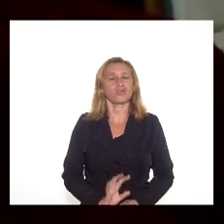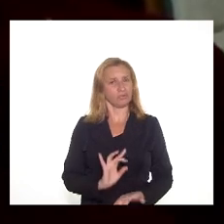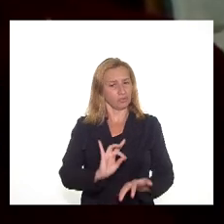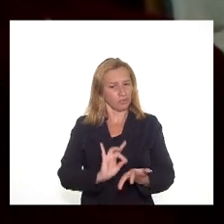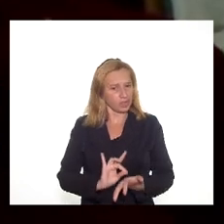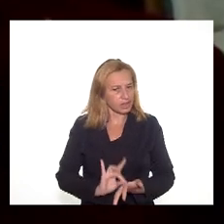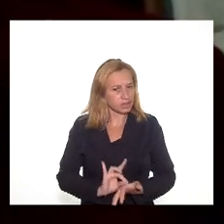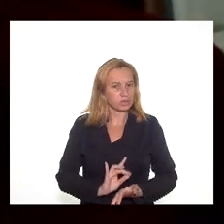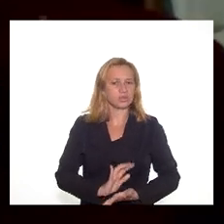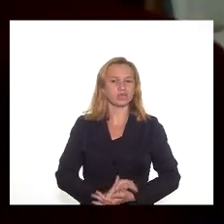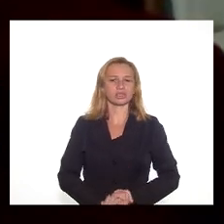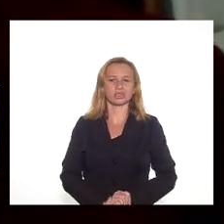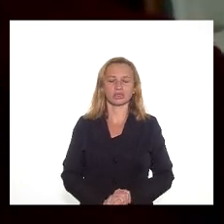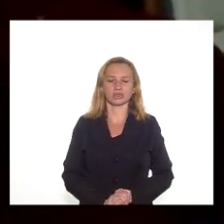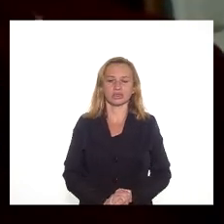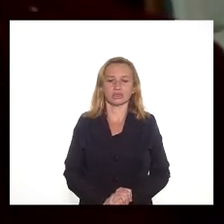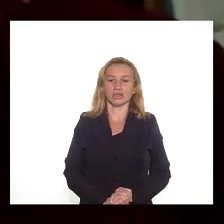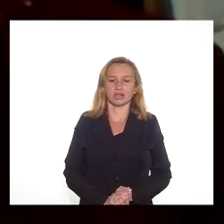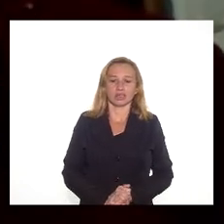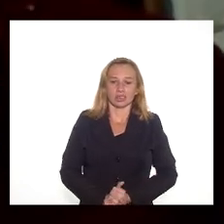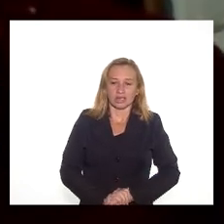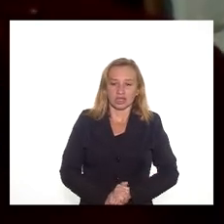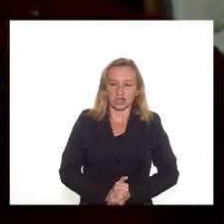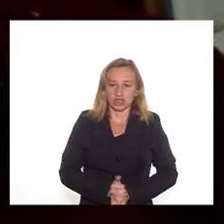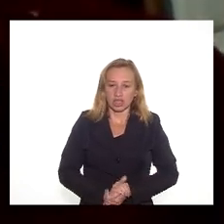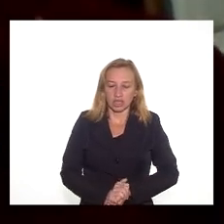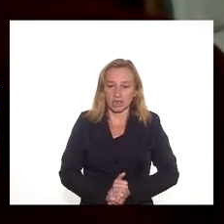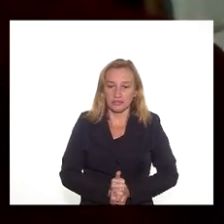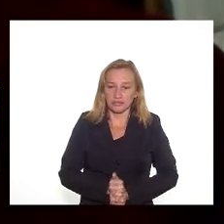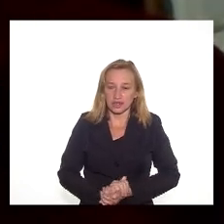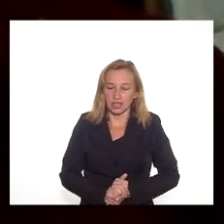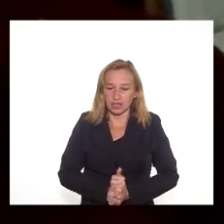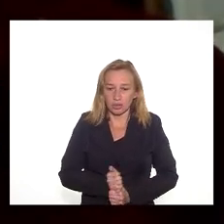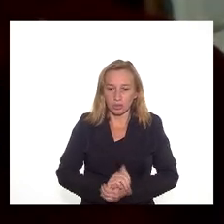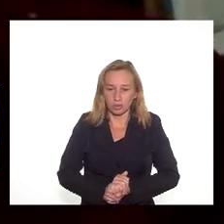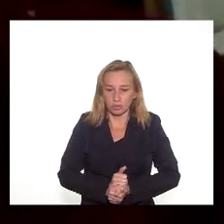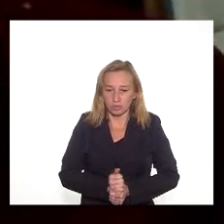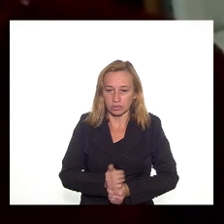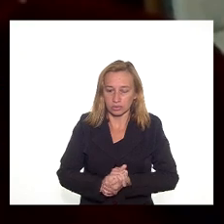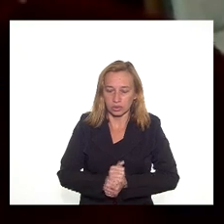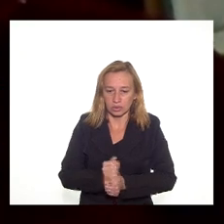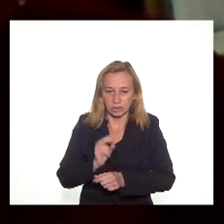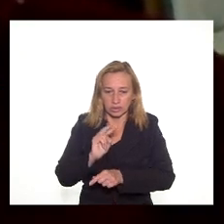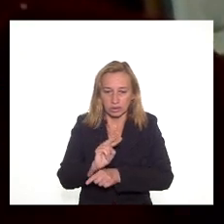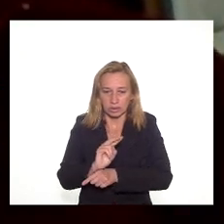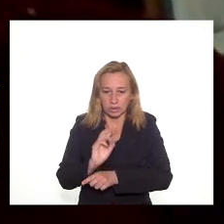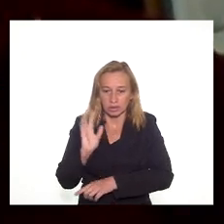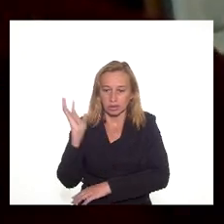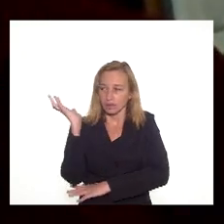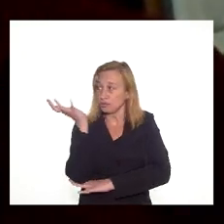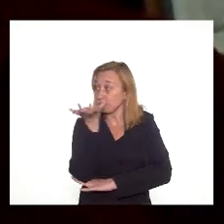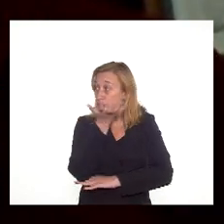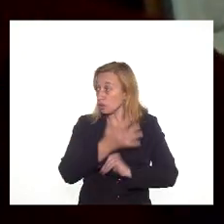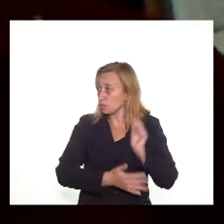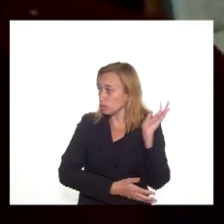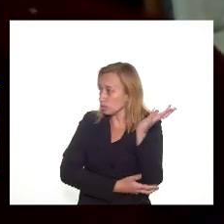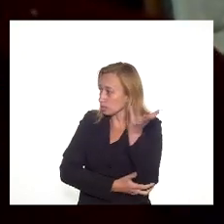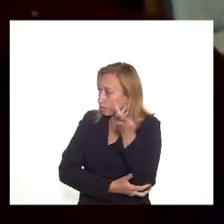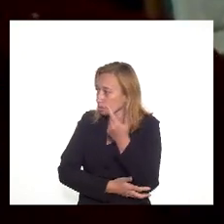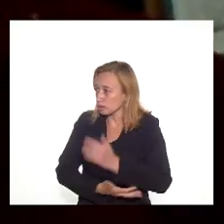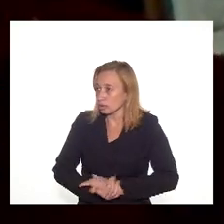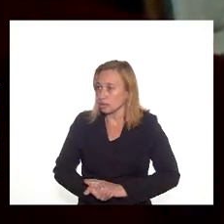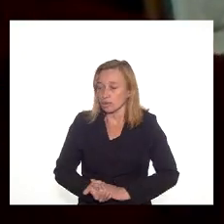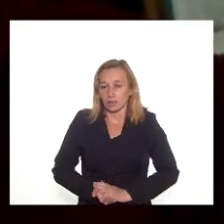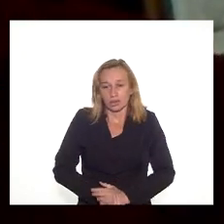realmente é uma sumidade nessa questão da preservação ambiental, né, e com certeza